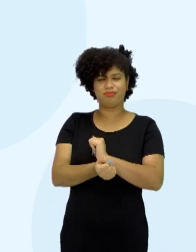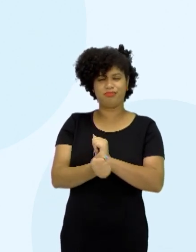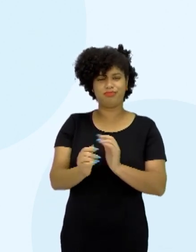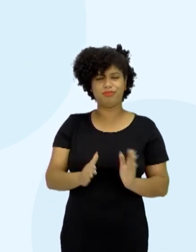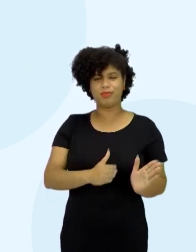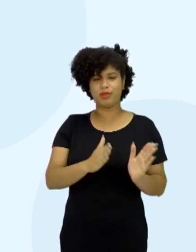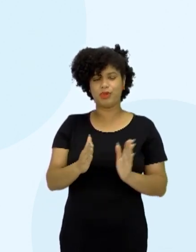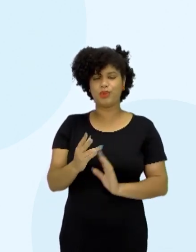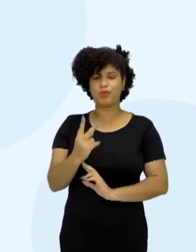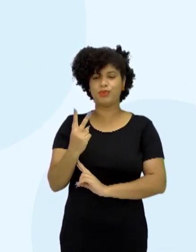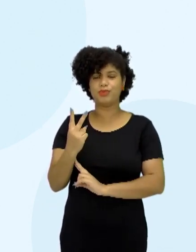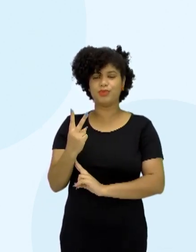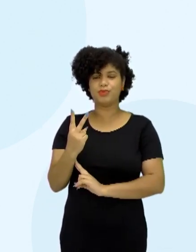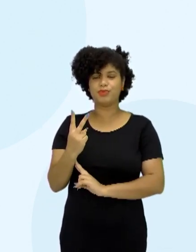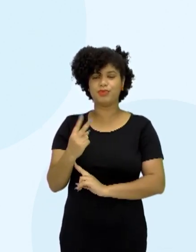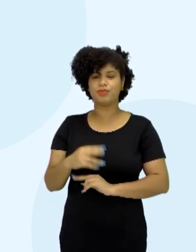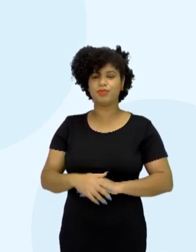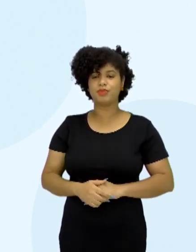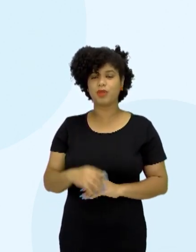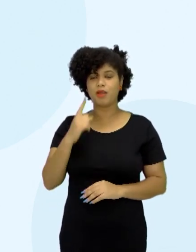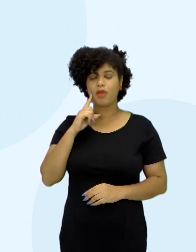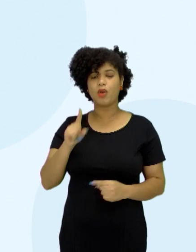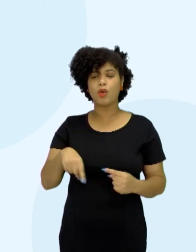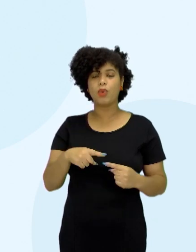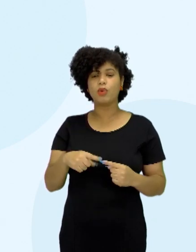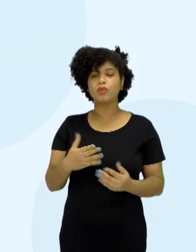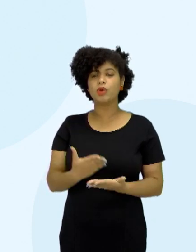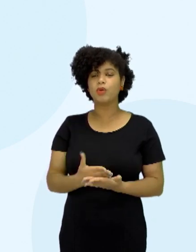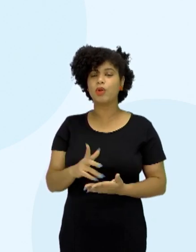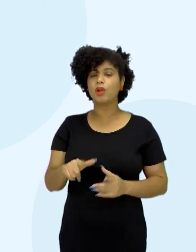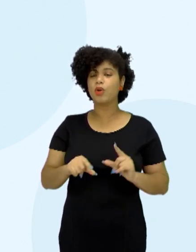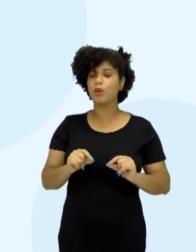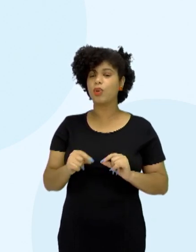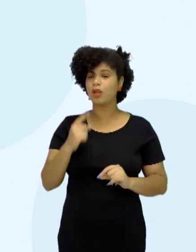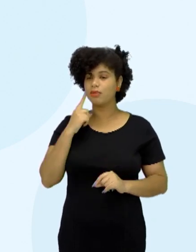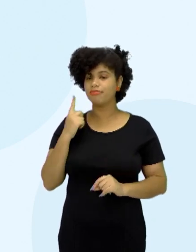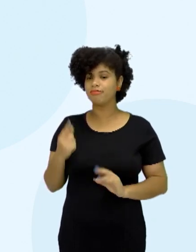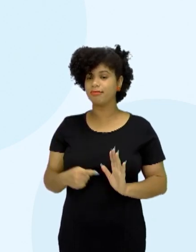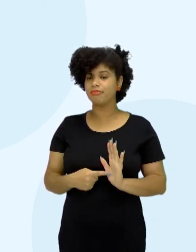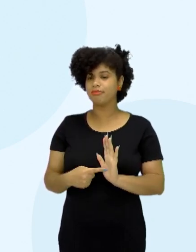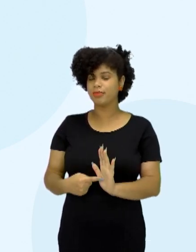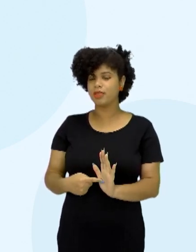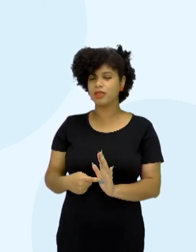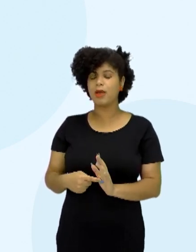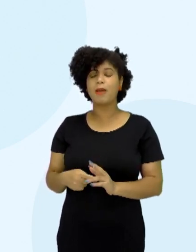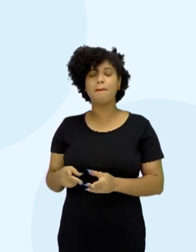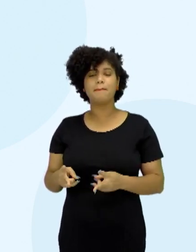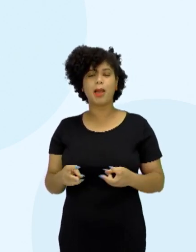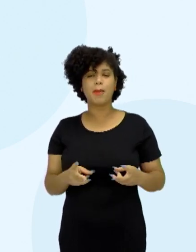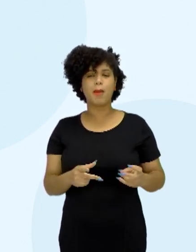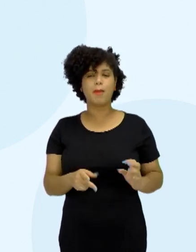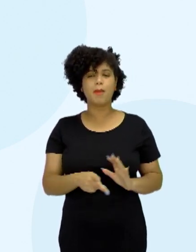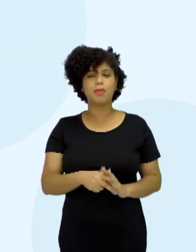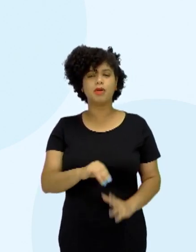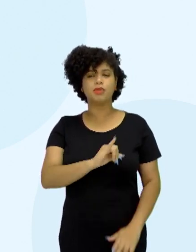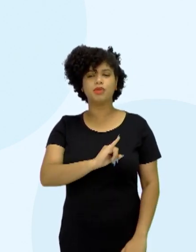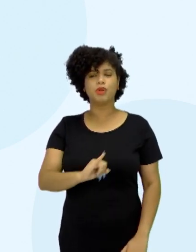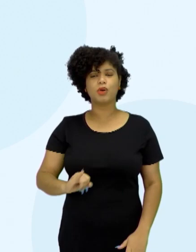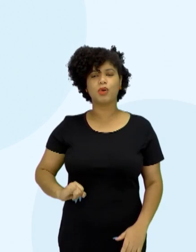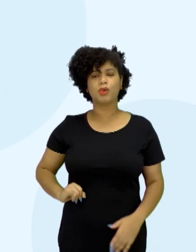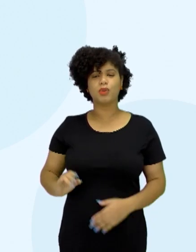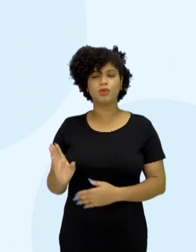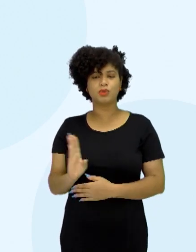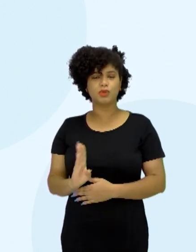parte 2. O objetivo da aula é apresentar uma exposição analítica do Império do Brasil sob